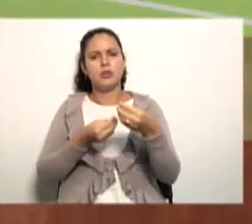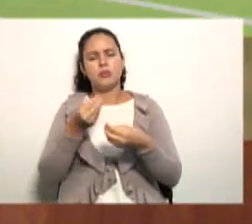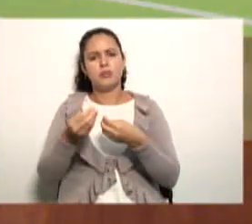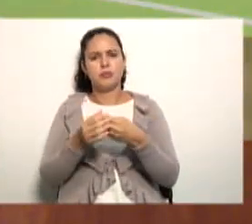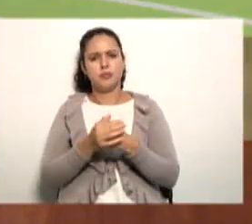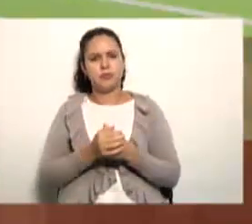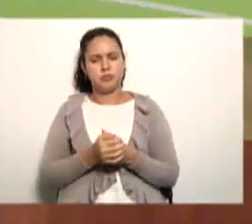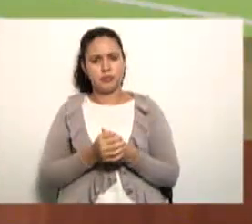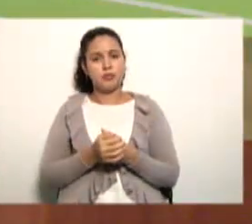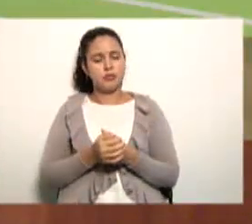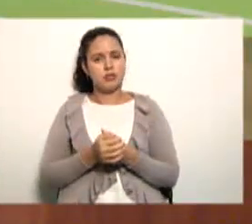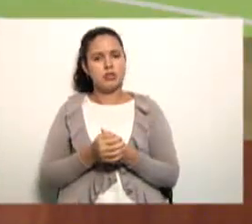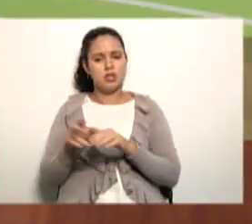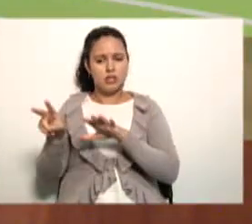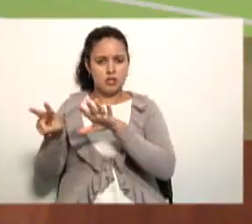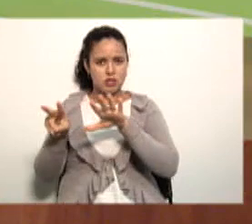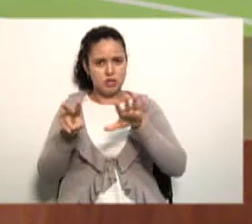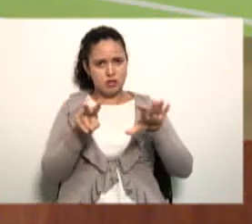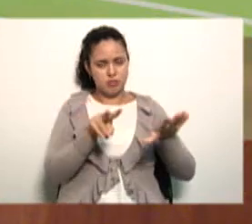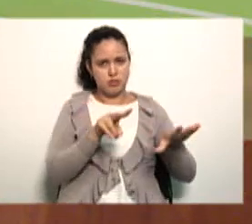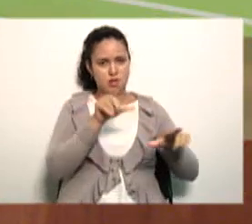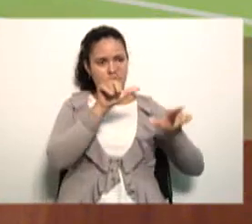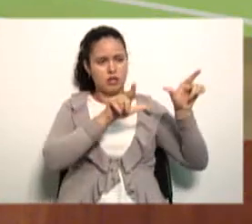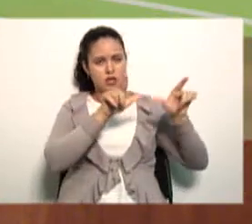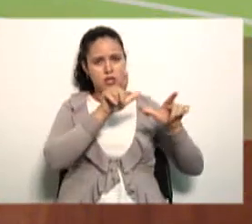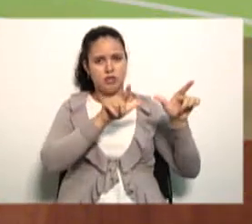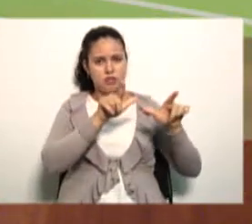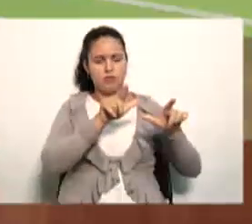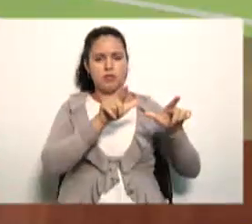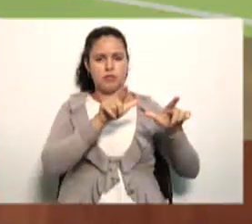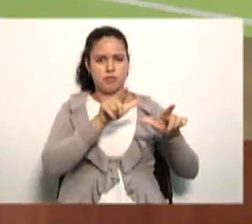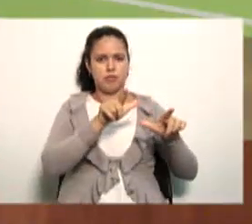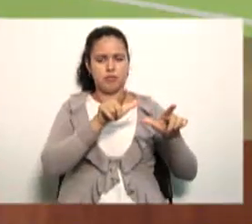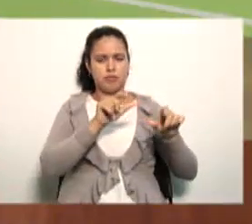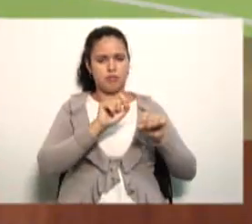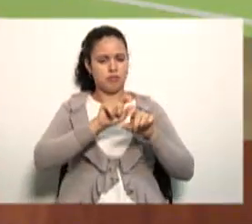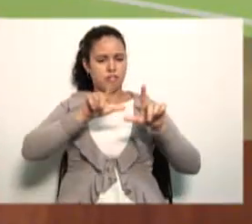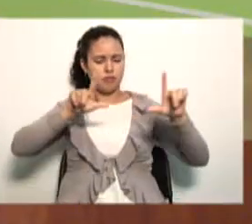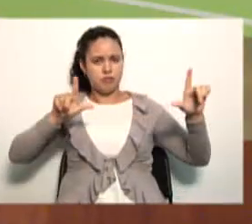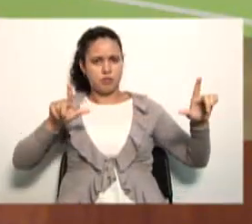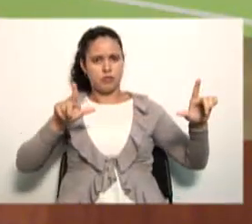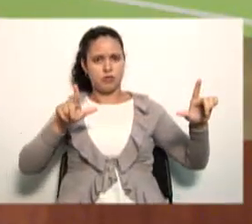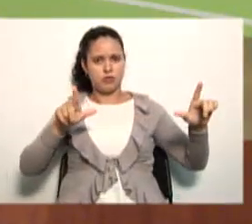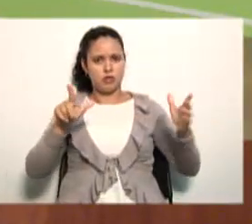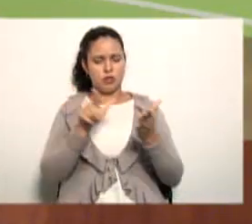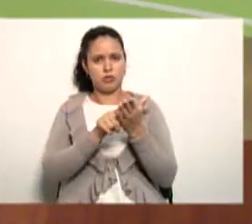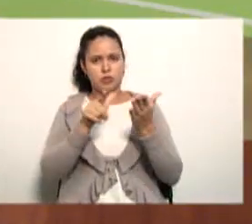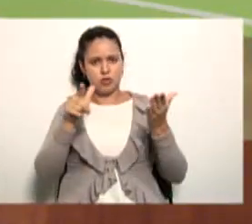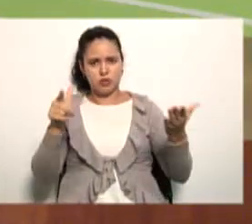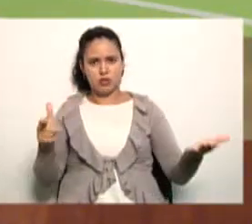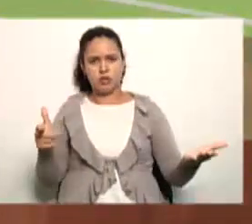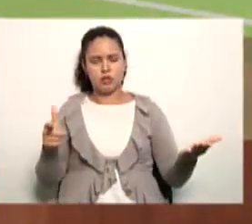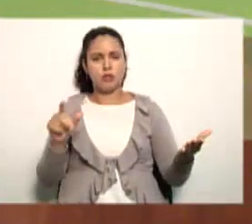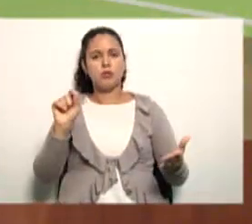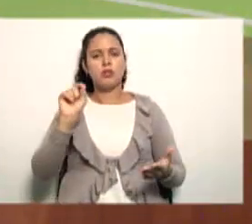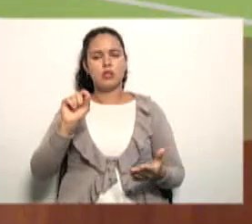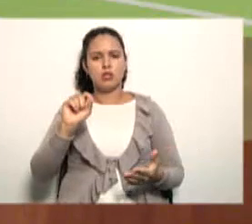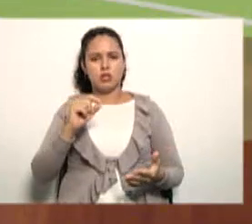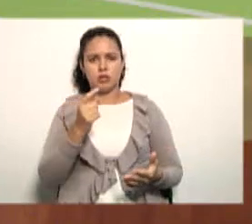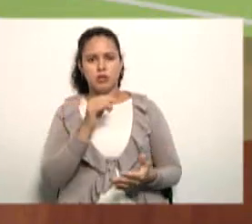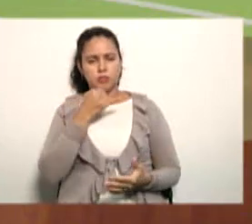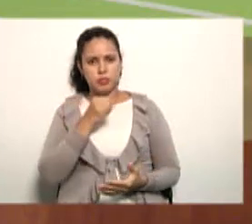semana saiu no jornal sobre o custo da energia. A nossa energia elétrica é um recurso produtivo?